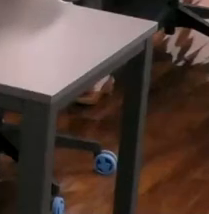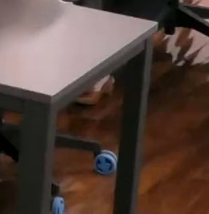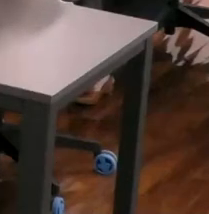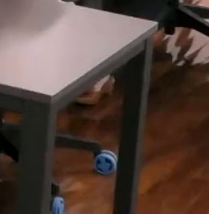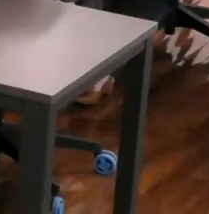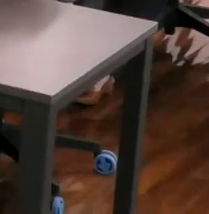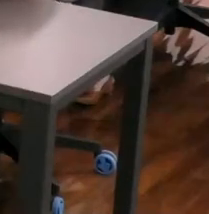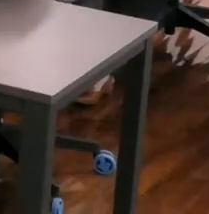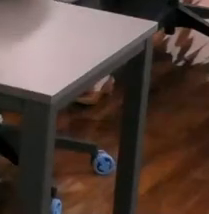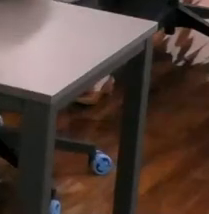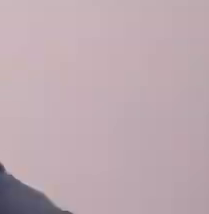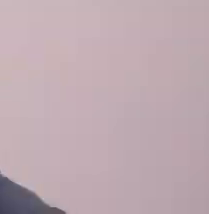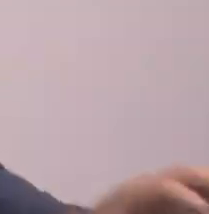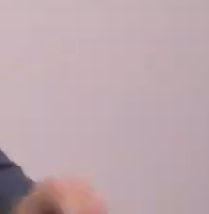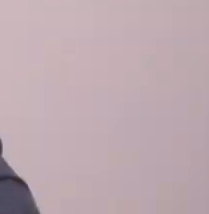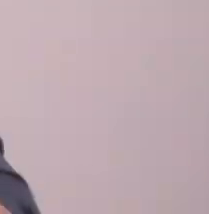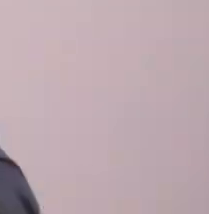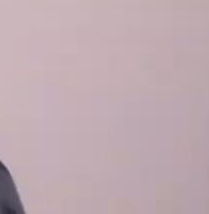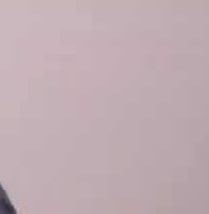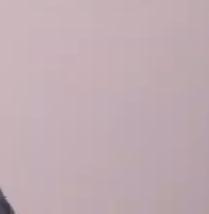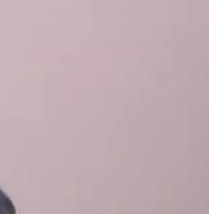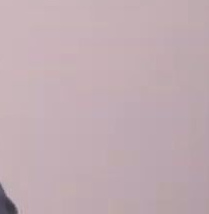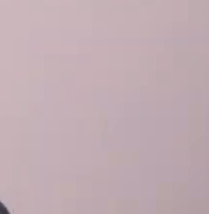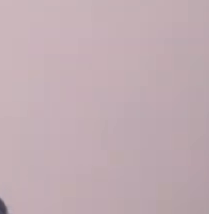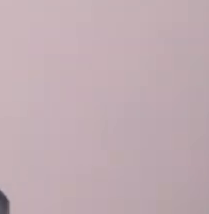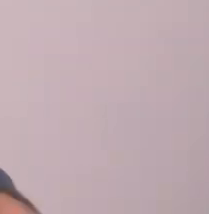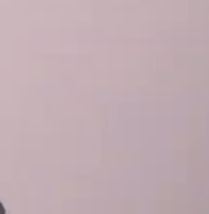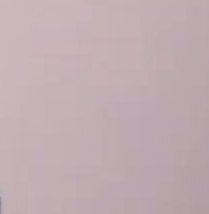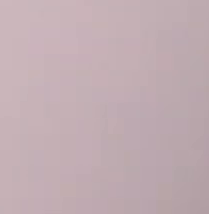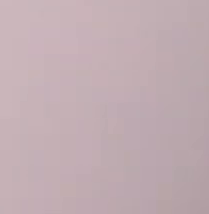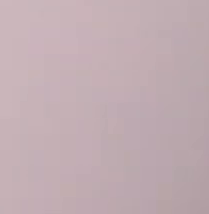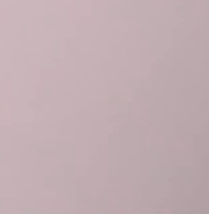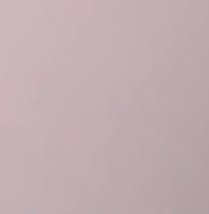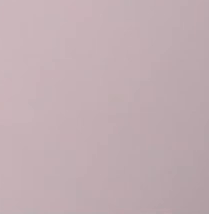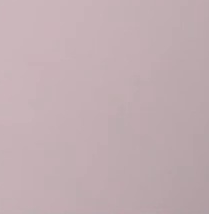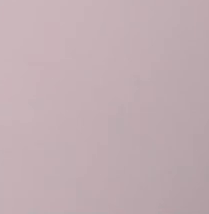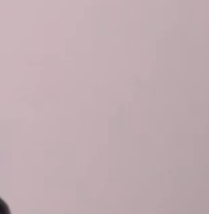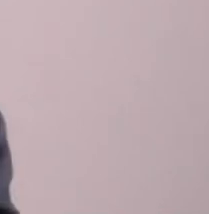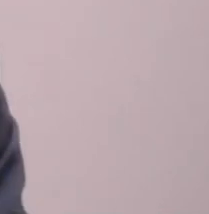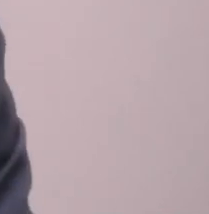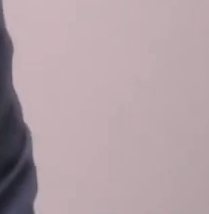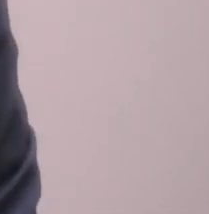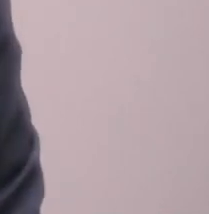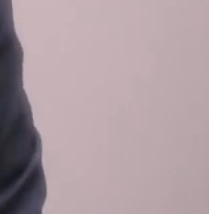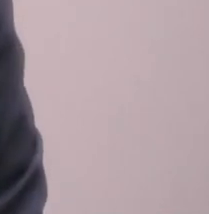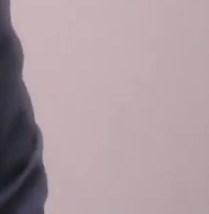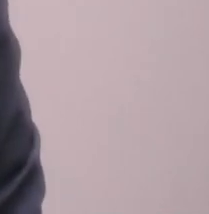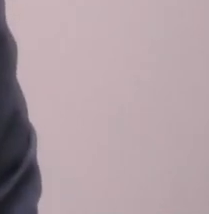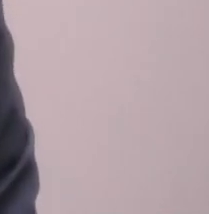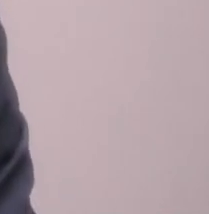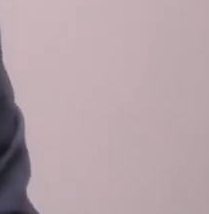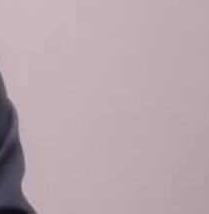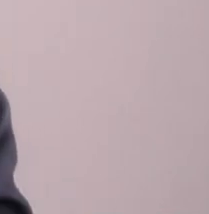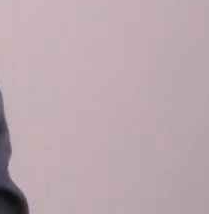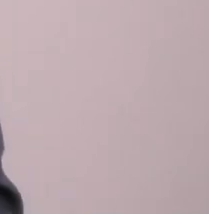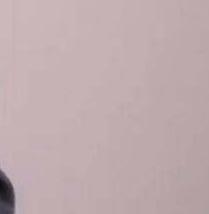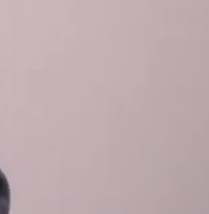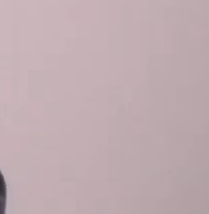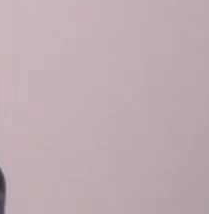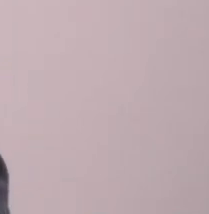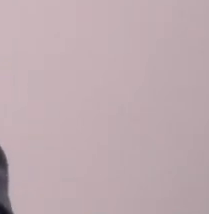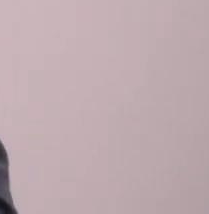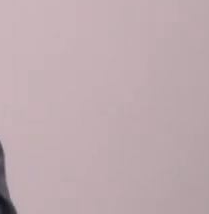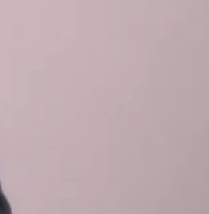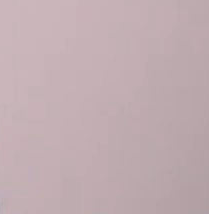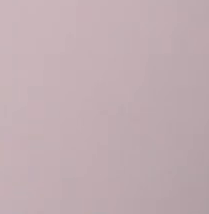lutado, e a deputada Lucinha é uma deputada guerreira que luta sobre isso, o deputado Valdec, desde que a gente se encontrou aqui nessa